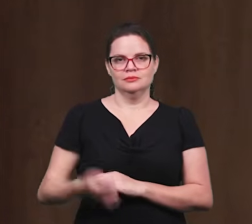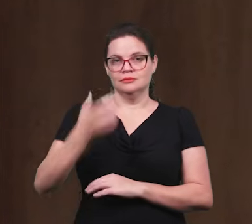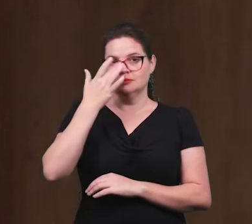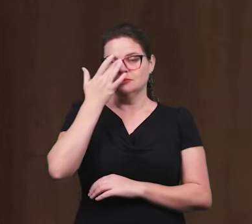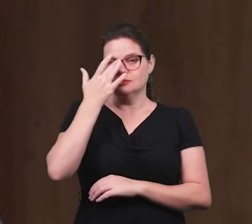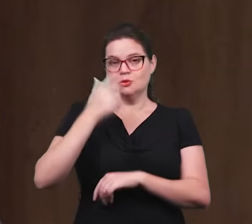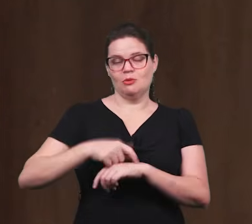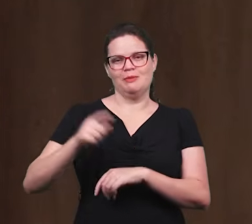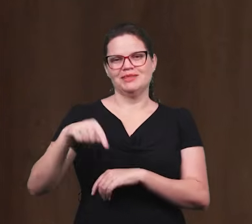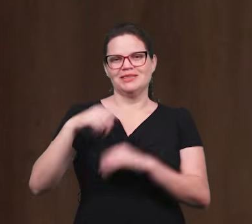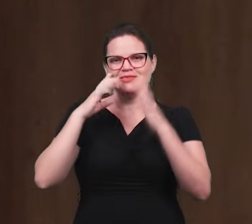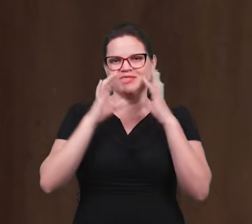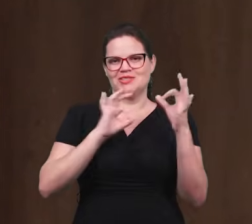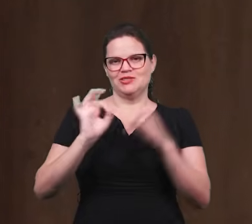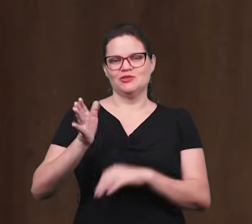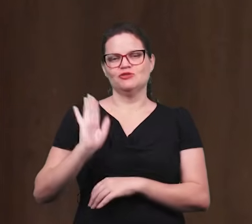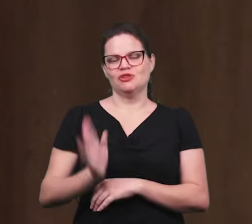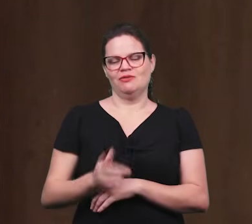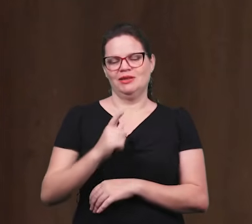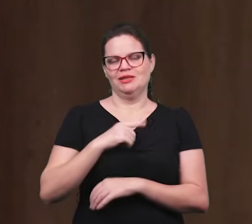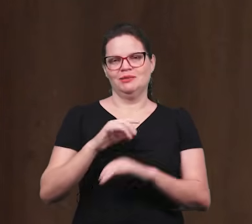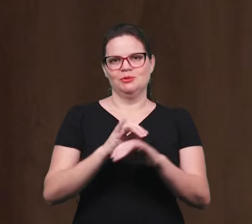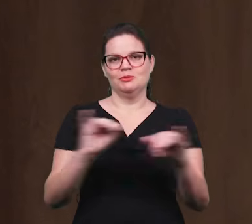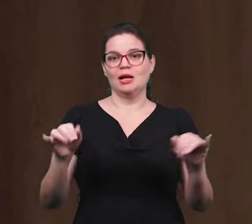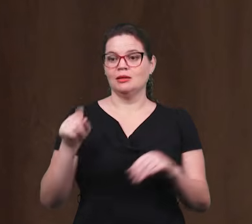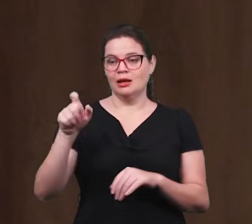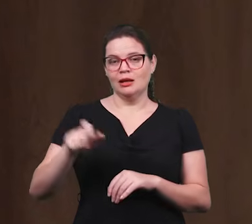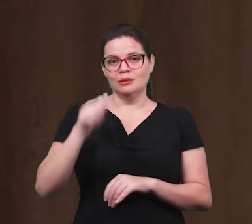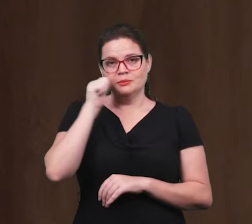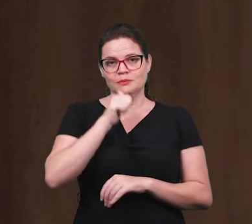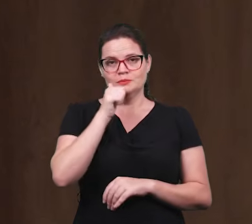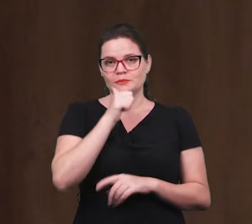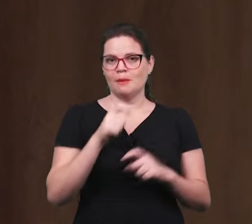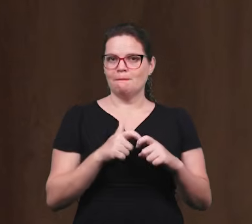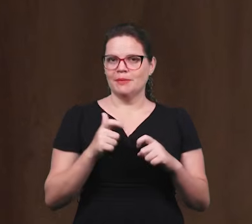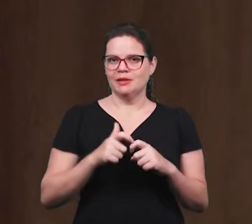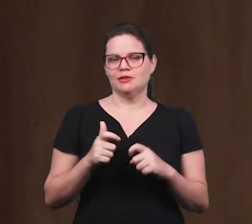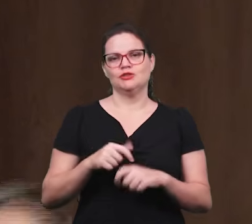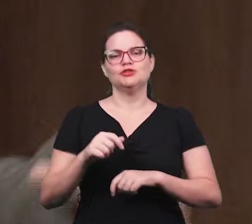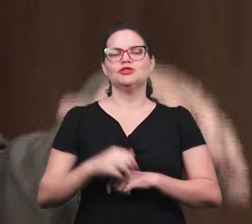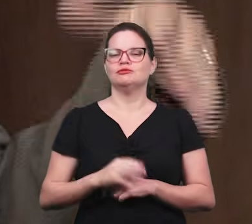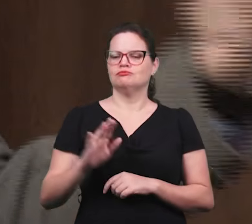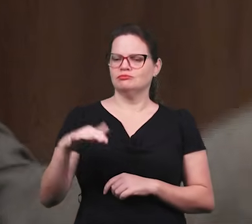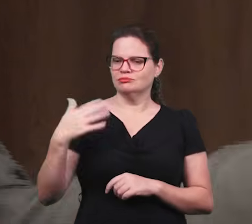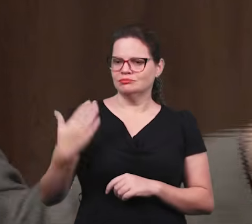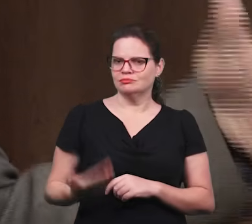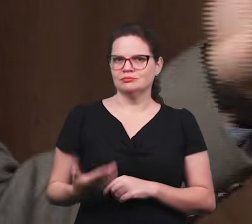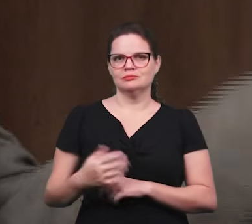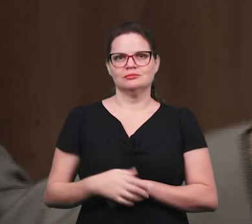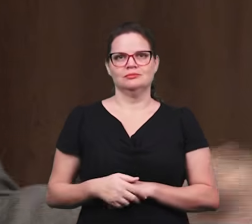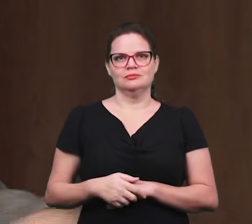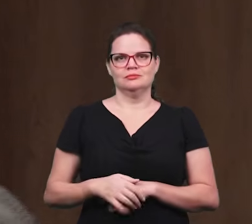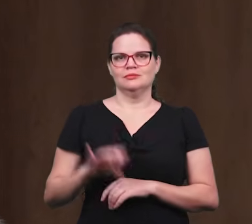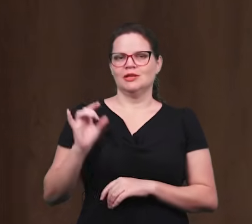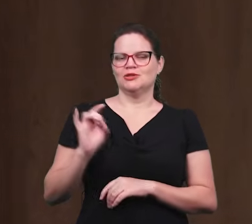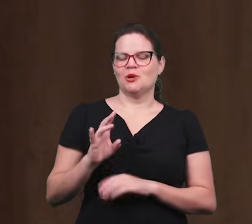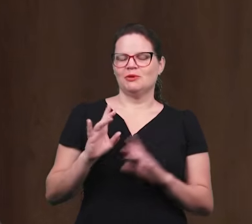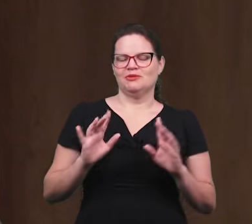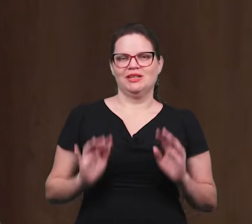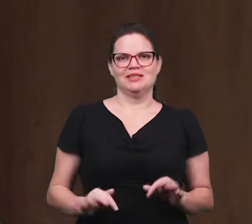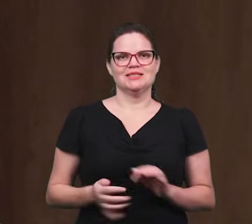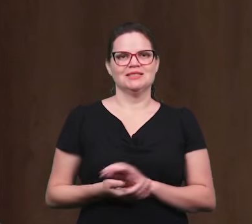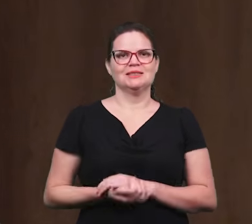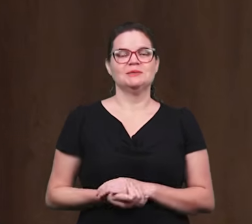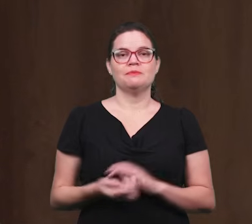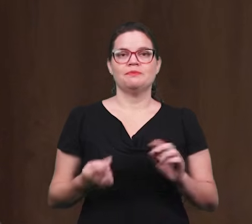né? E ela é uma médica. Então, uma grande honra para nós. Muito bom. E alguns colegas, só finalizando, falando demais já, mas finalizando,